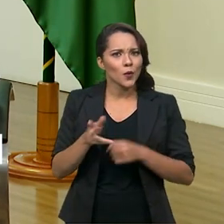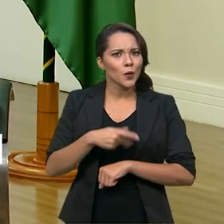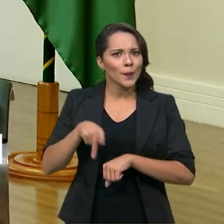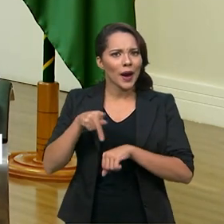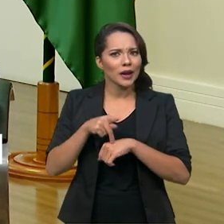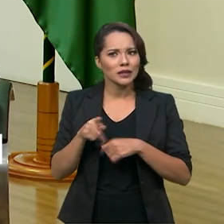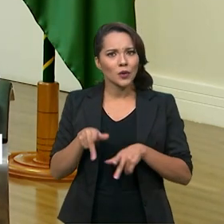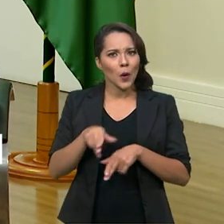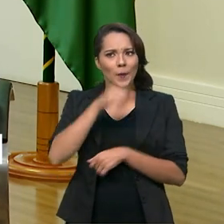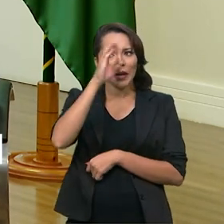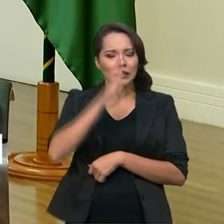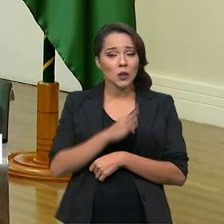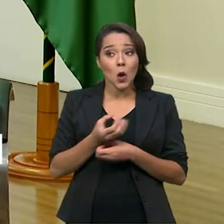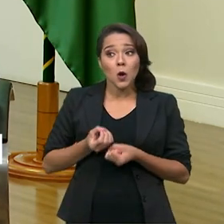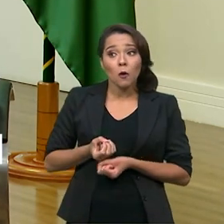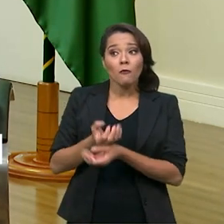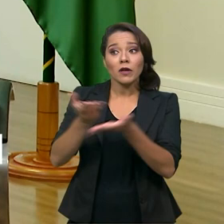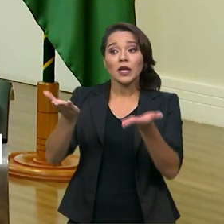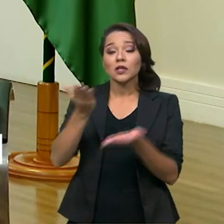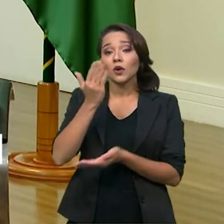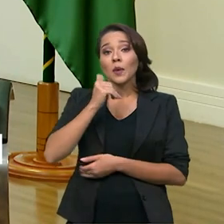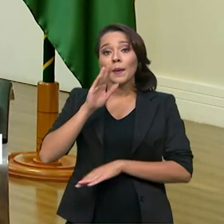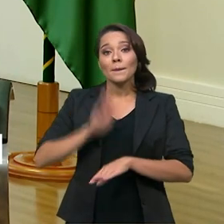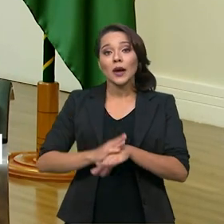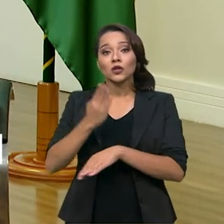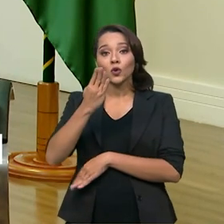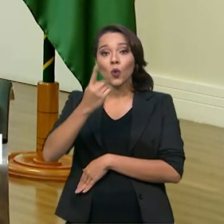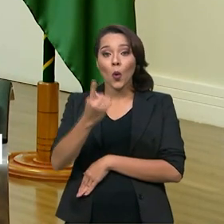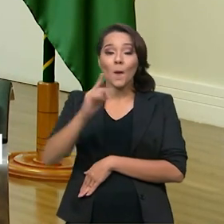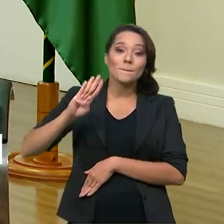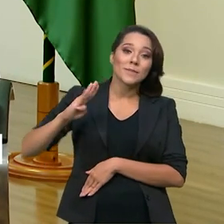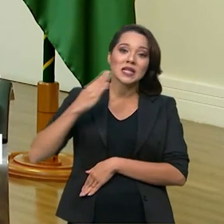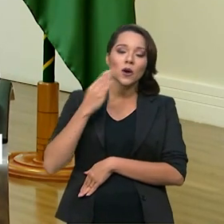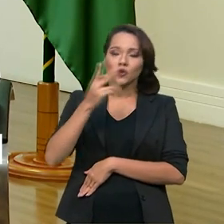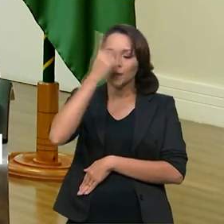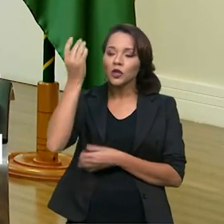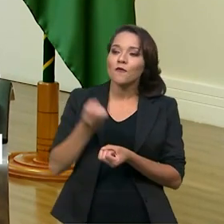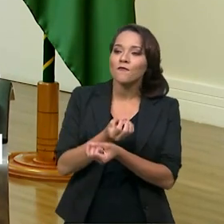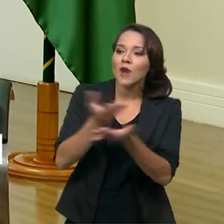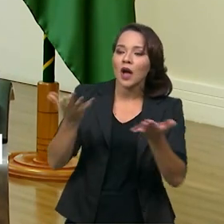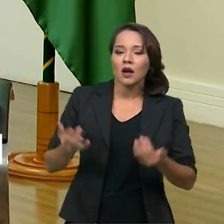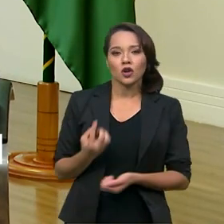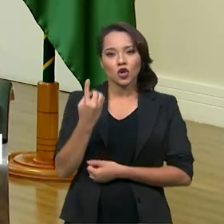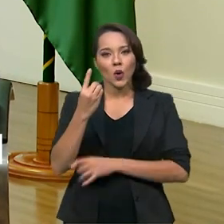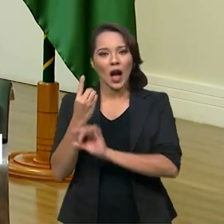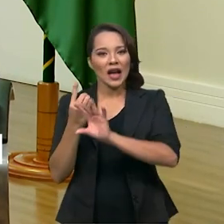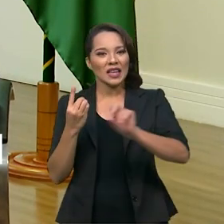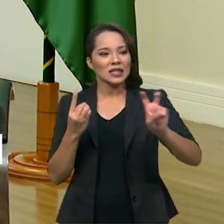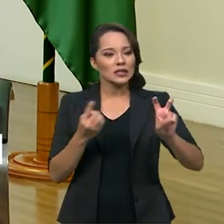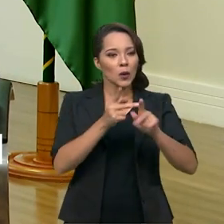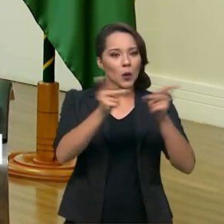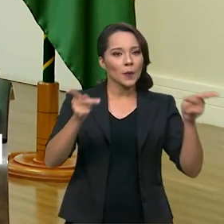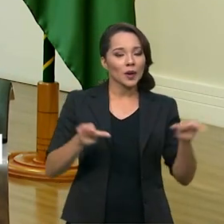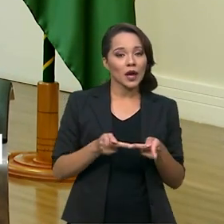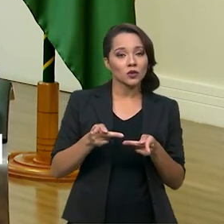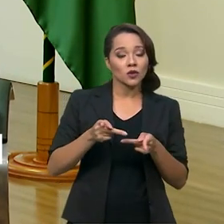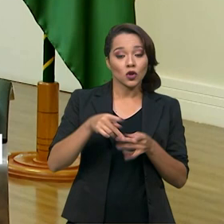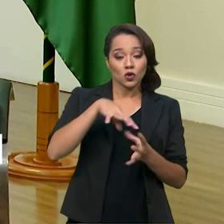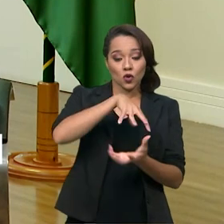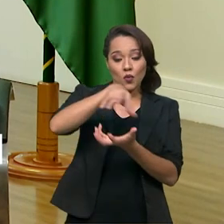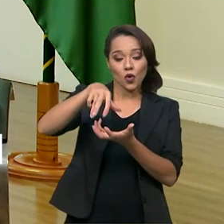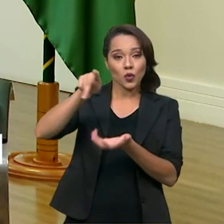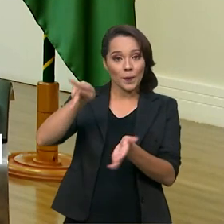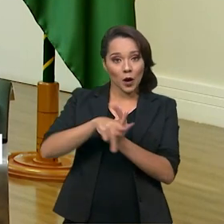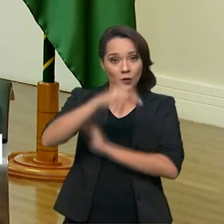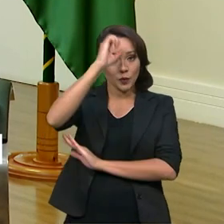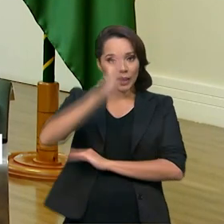que fornece alimentos para mais de 1 bilhão de pessoas, que um em cada 5 pratos de comida ao redor do mundo saia do